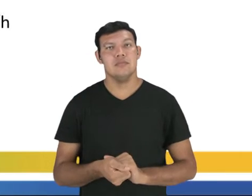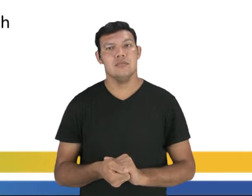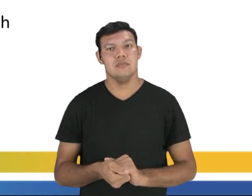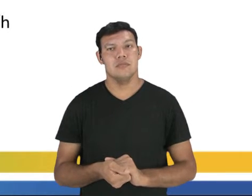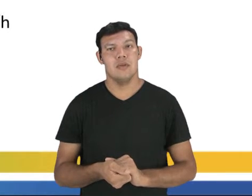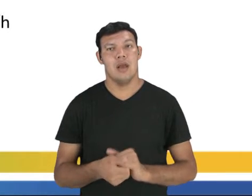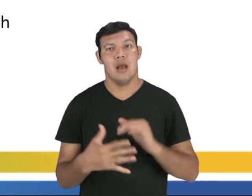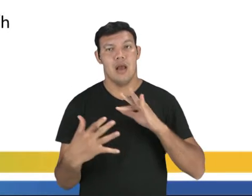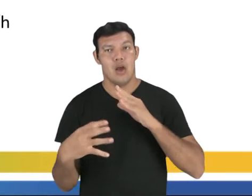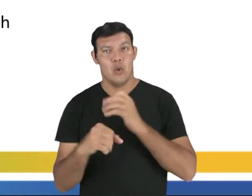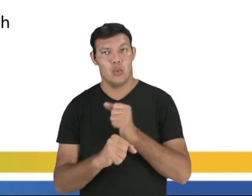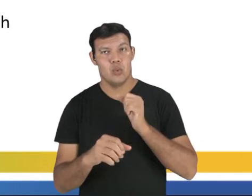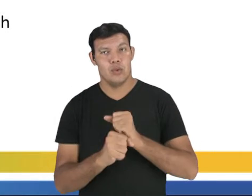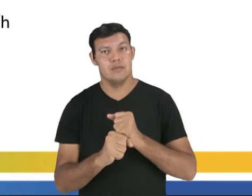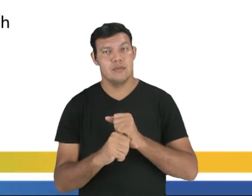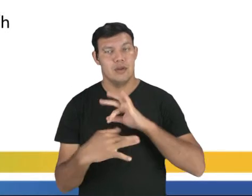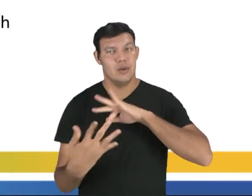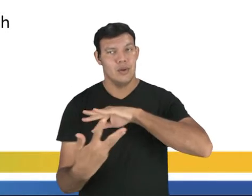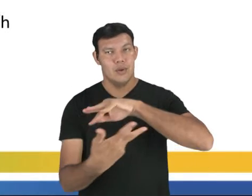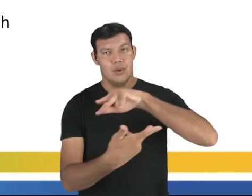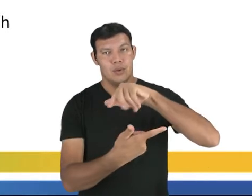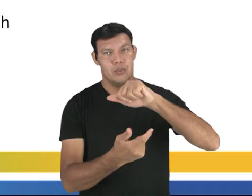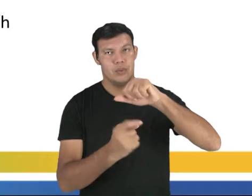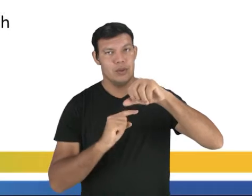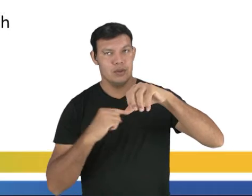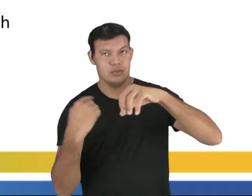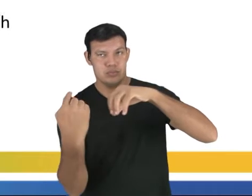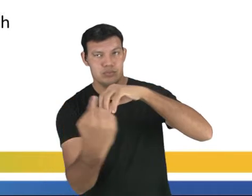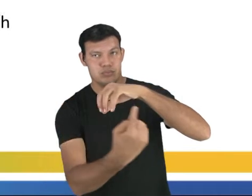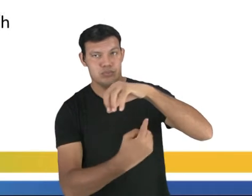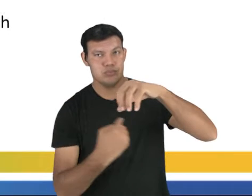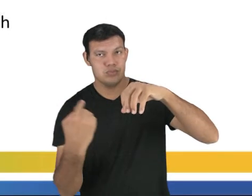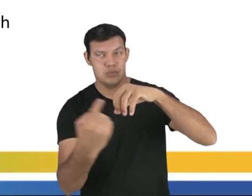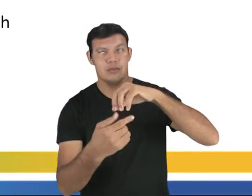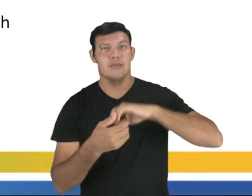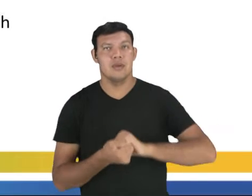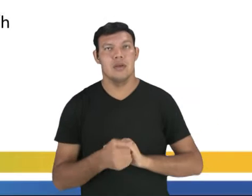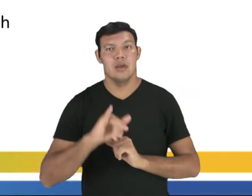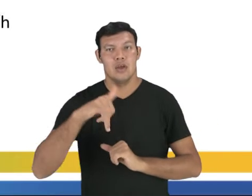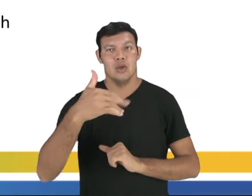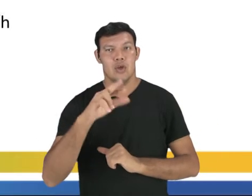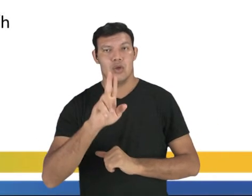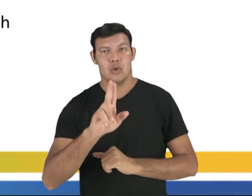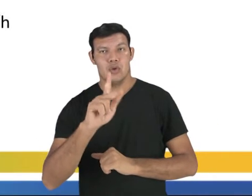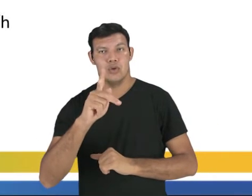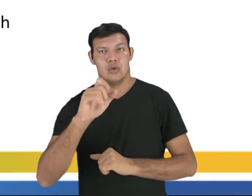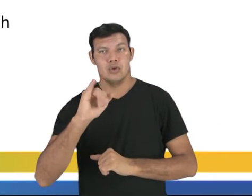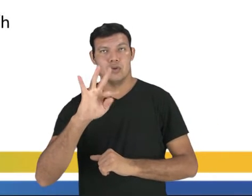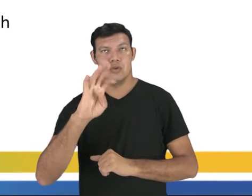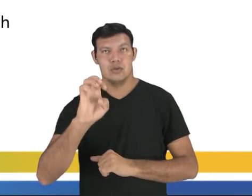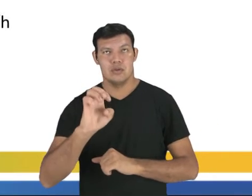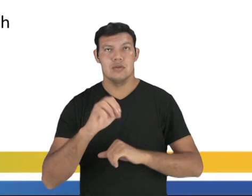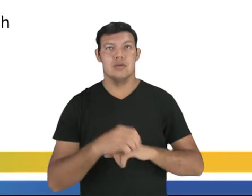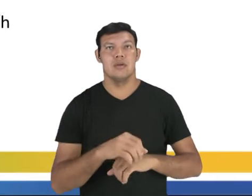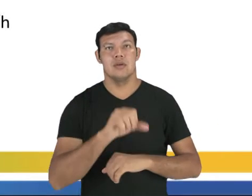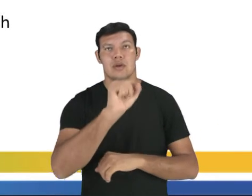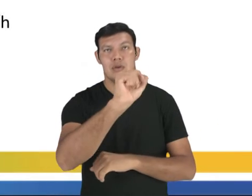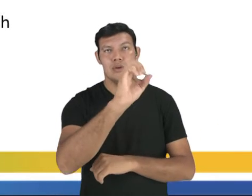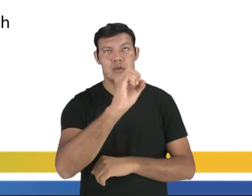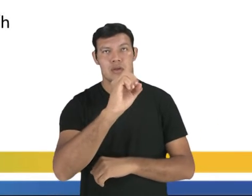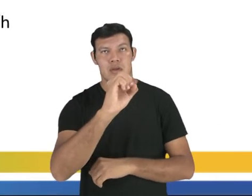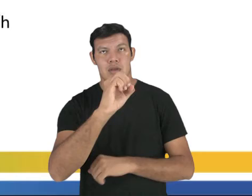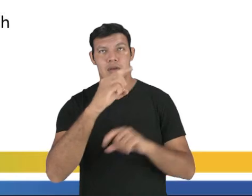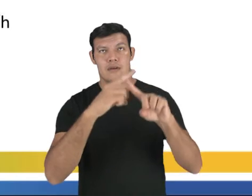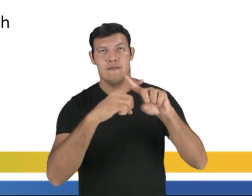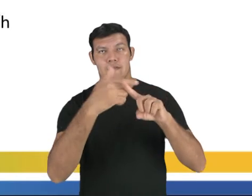e calcular o meu peso lá em Júpiter, eu vou usar a gravidade de Júpiter, né? Que é os 25 e dá 2.000. Agora, interessante,